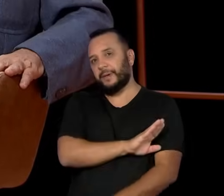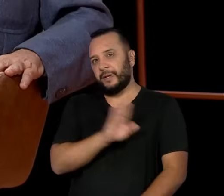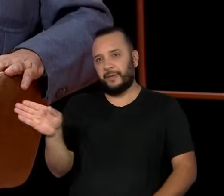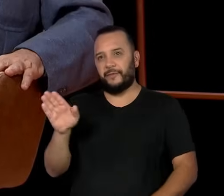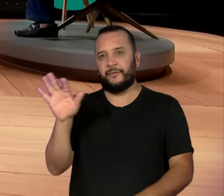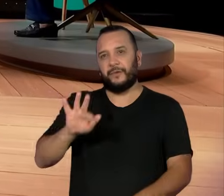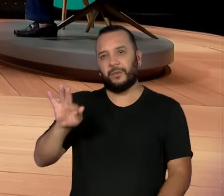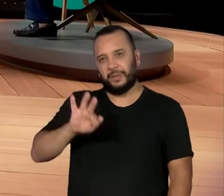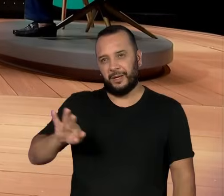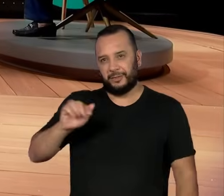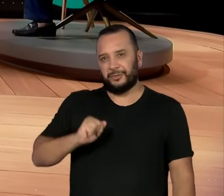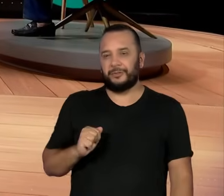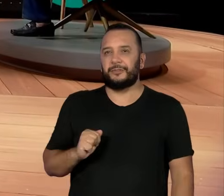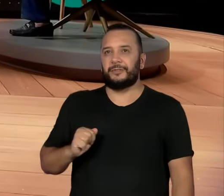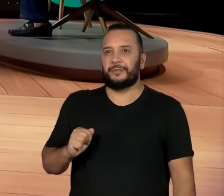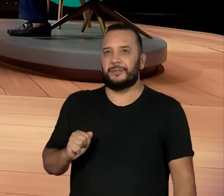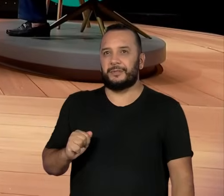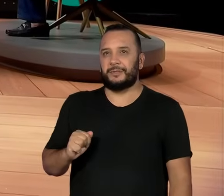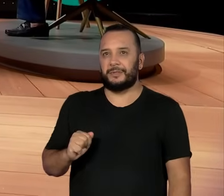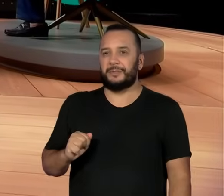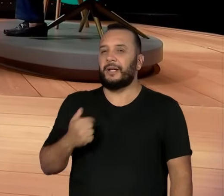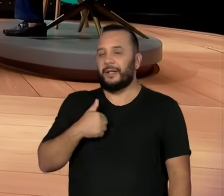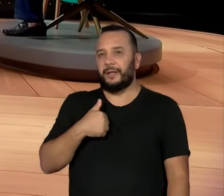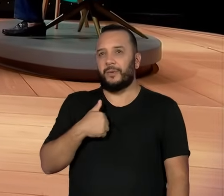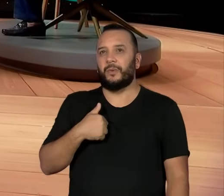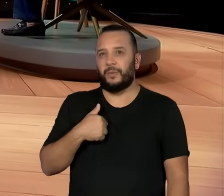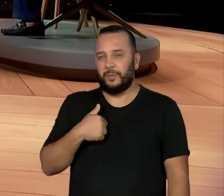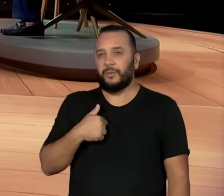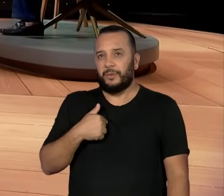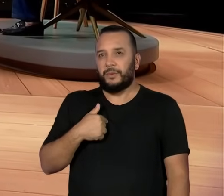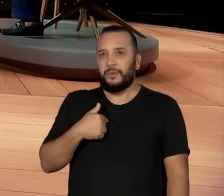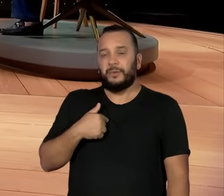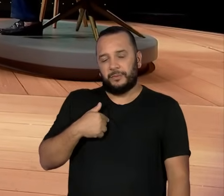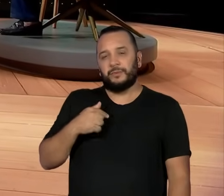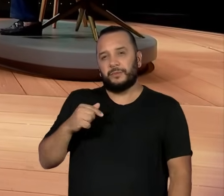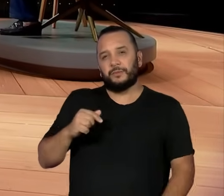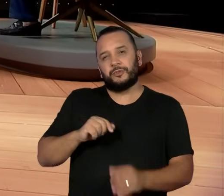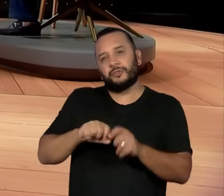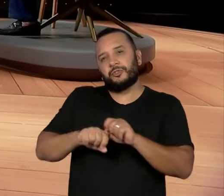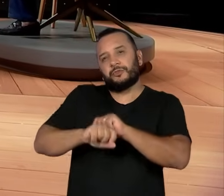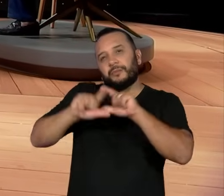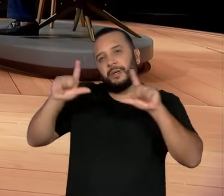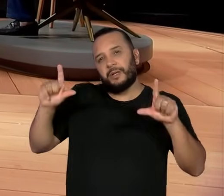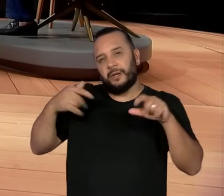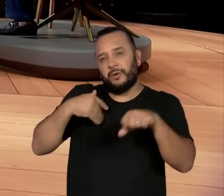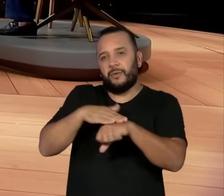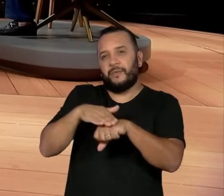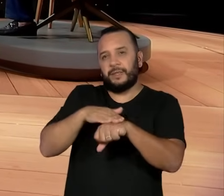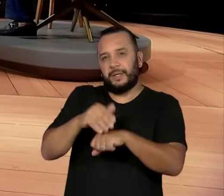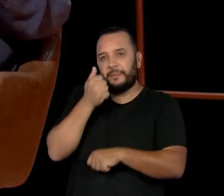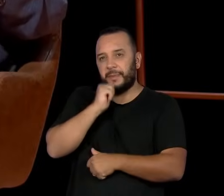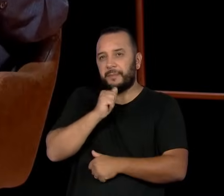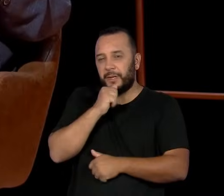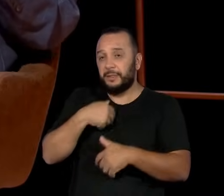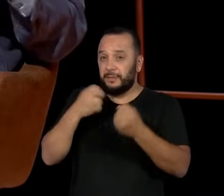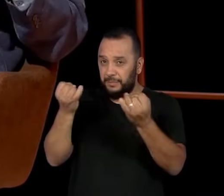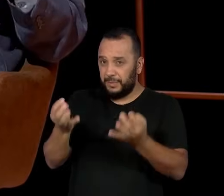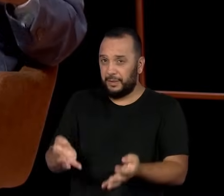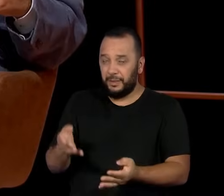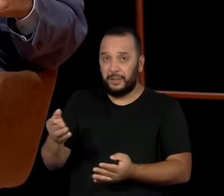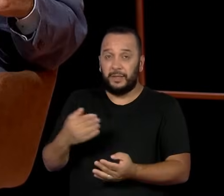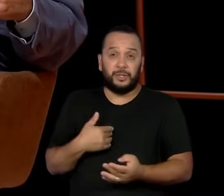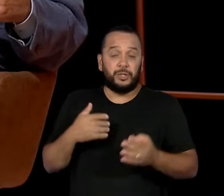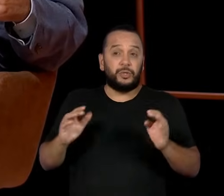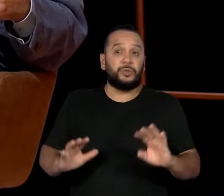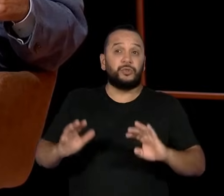faculdade. E dormi, né? No dia seguinte de manhã, conversei com a minha mãe e falei assim, mãe, a